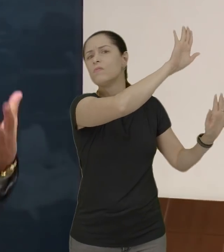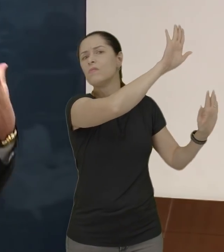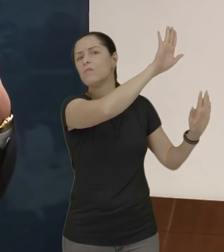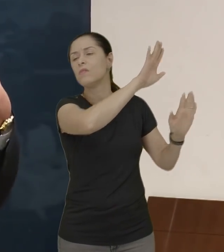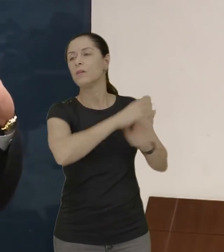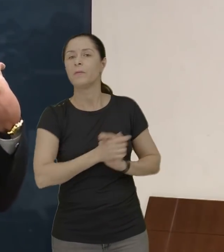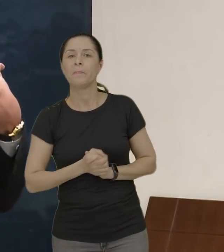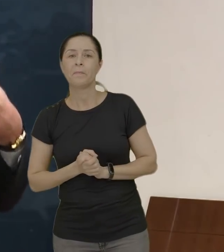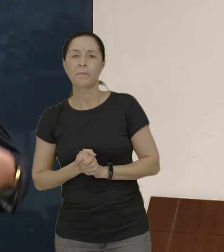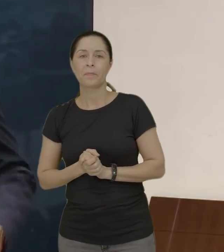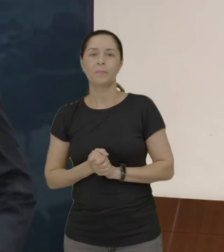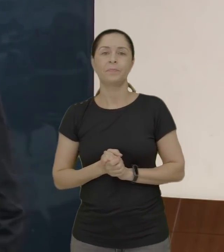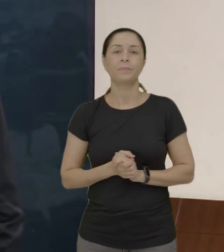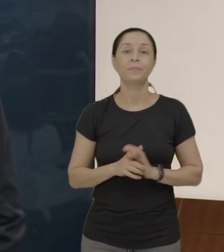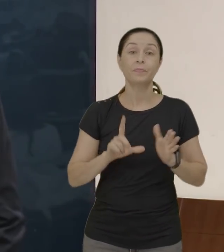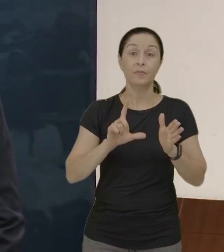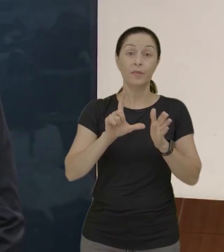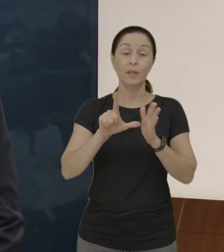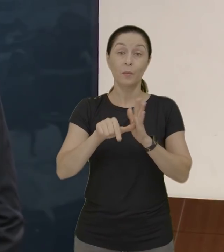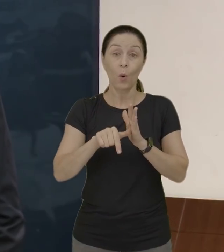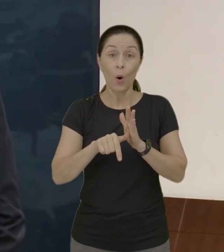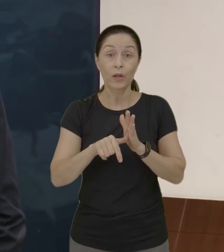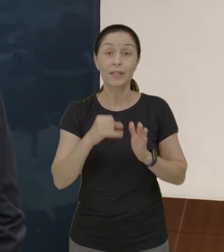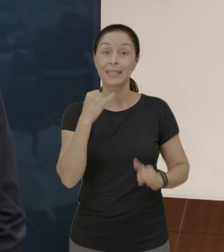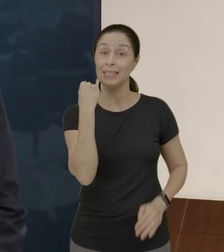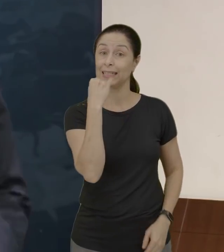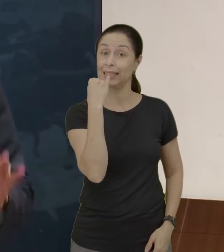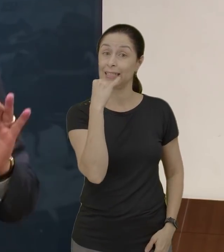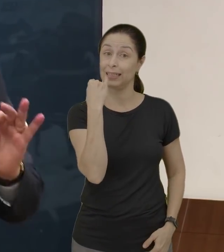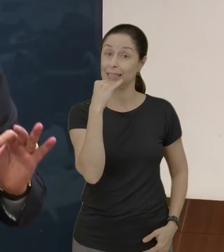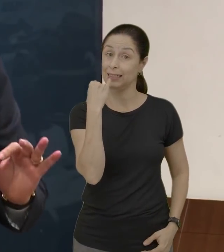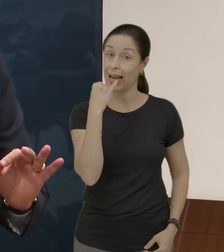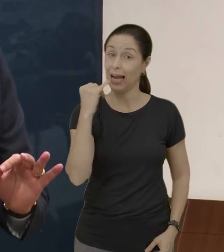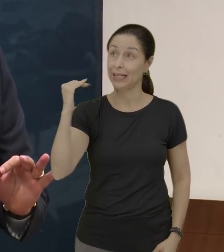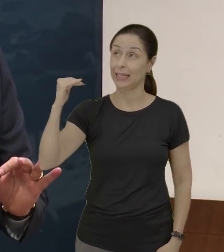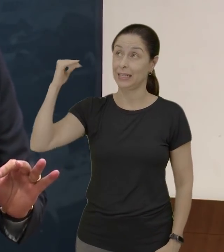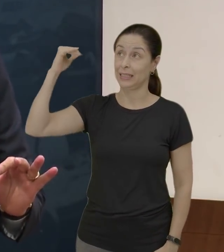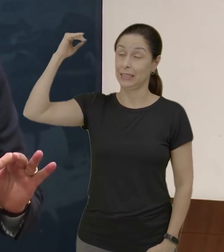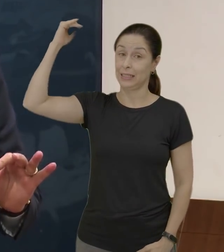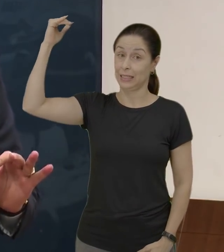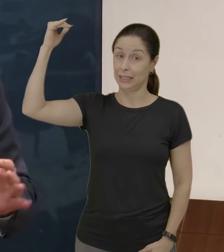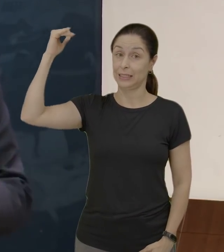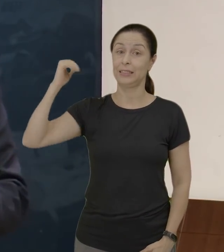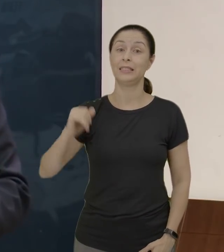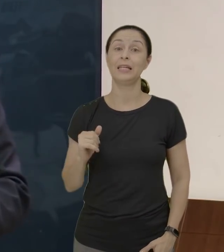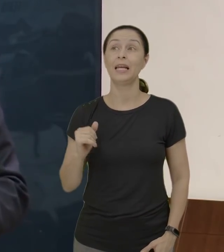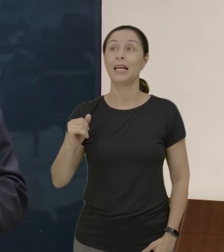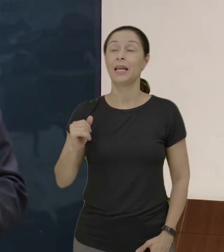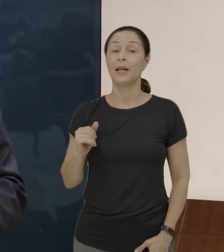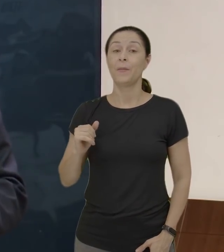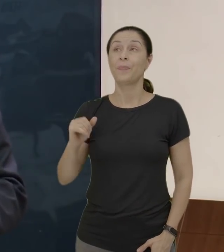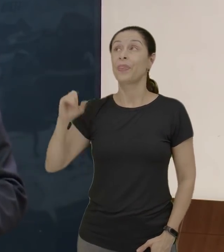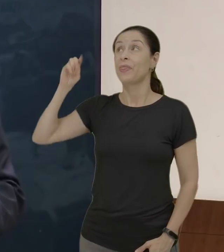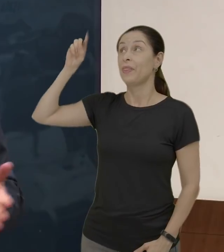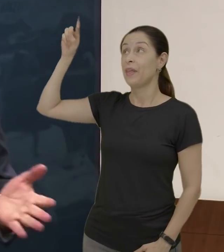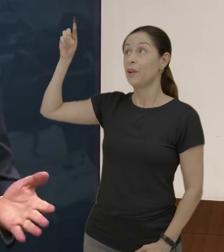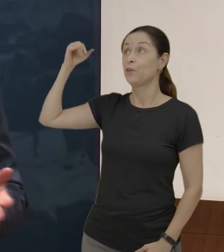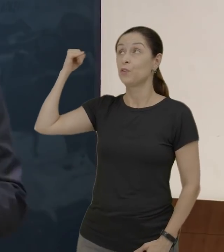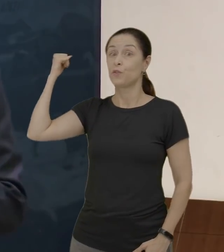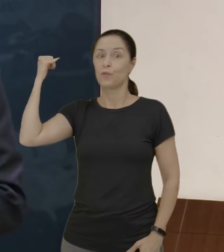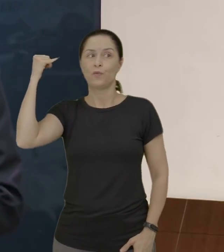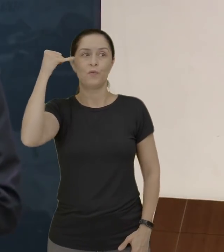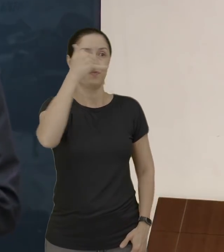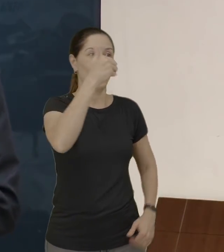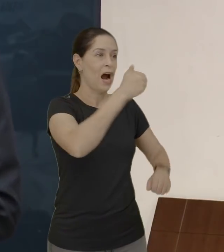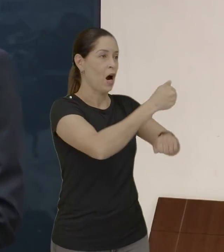capacidade de levar nas costas um feixe de lenha. Deus chega para Abraão e diz: Abraão, eis-me